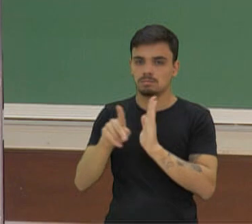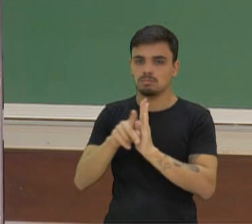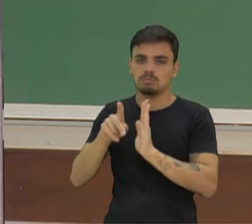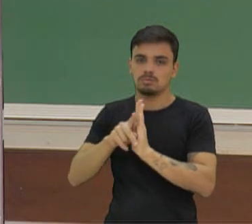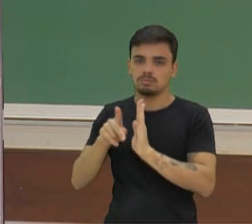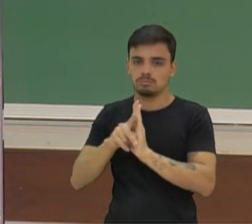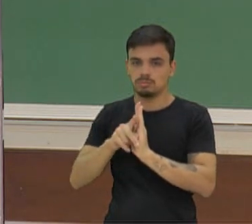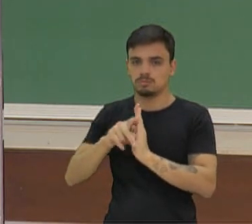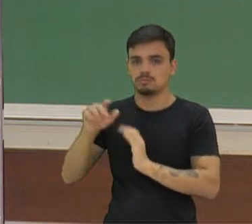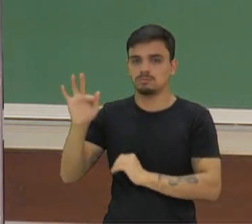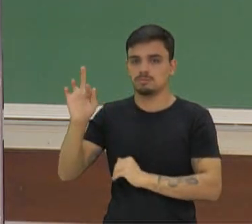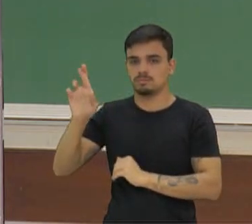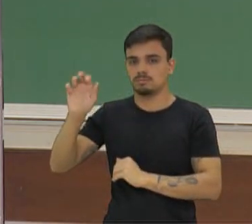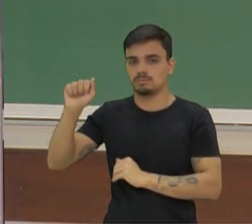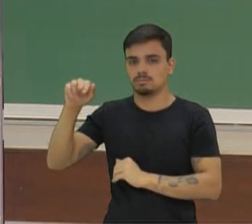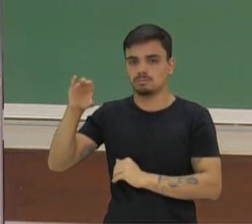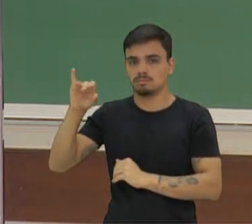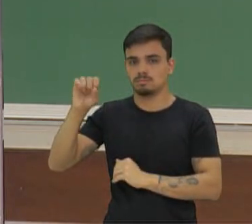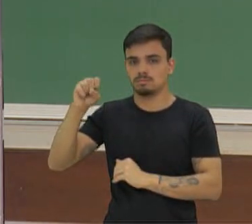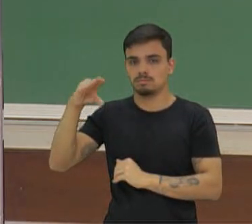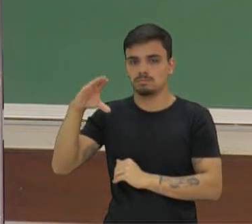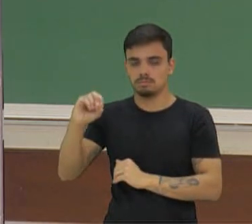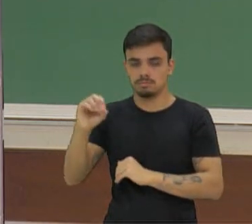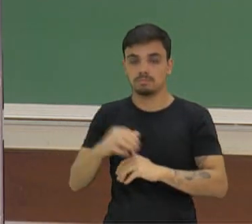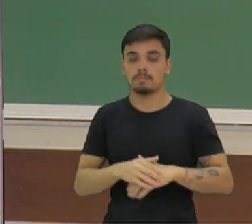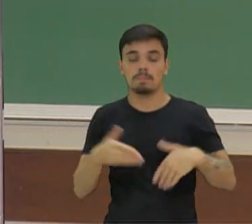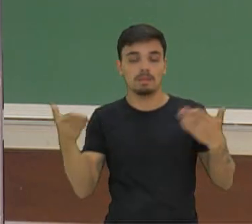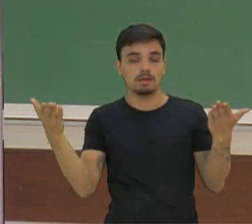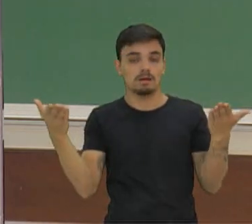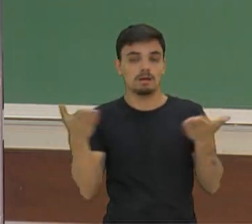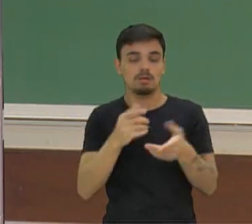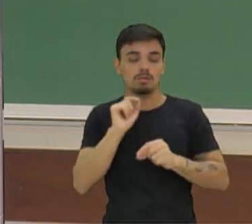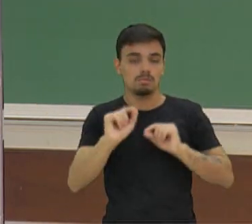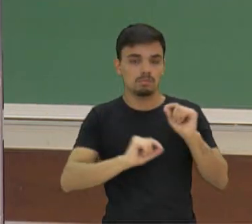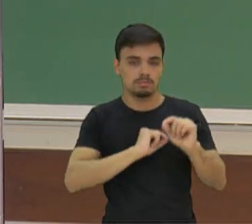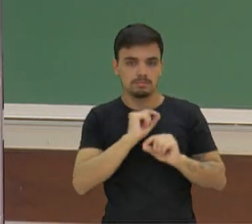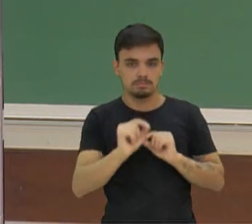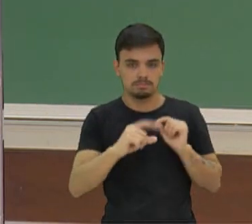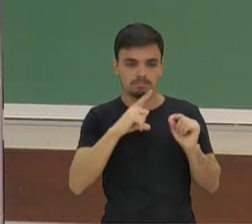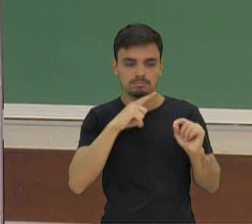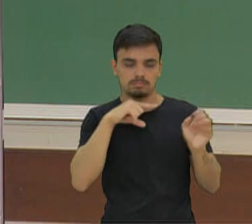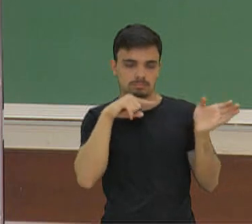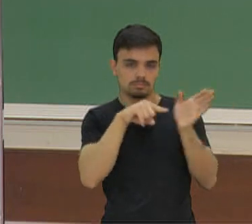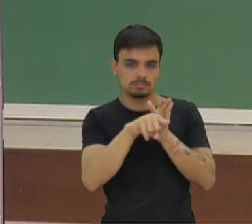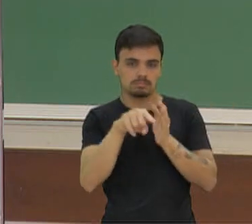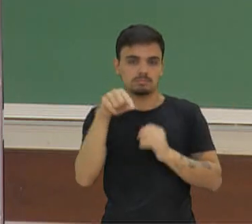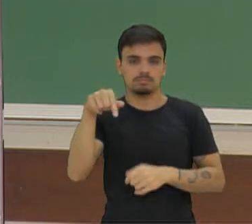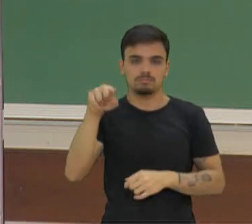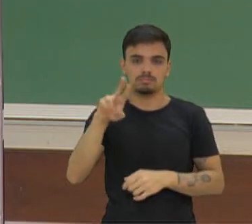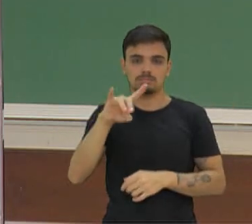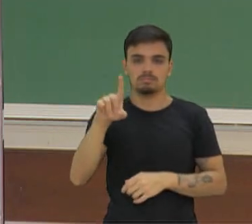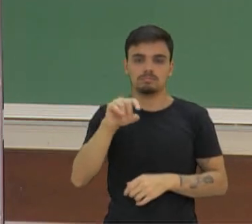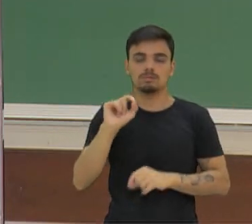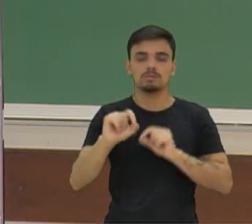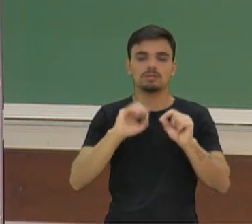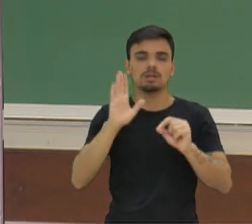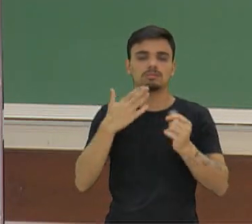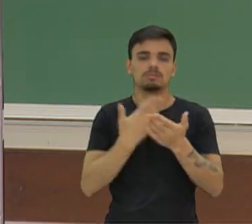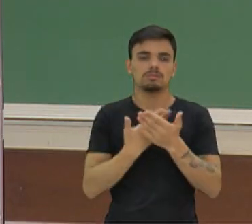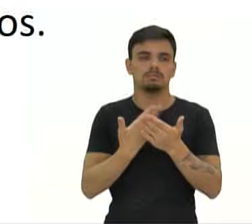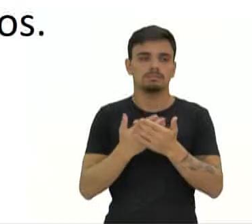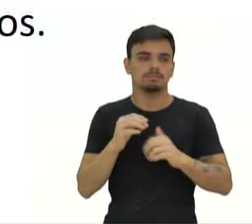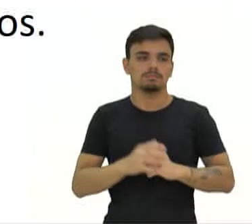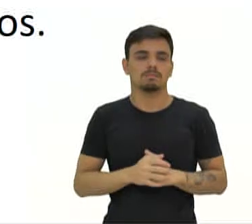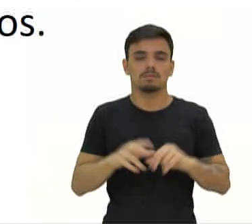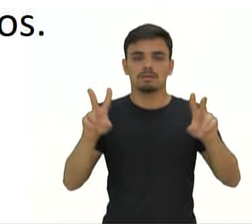Sabino. E agora nós vamos para o quiz, correto? Sobre o que nós estudamos até agora, vamos lá? Sobre